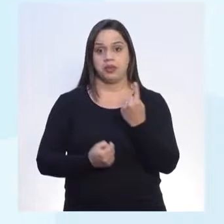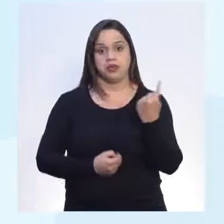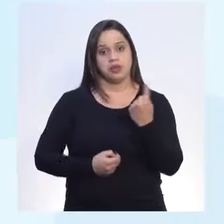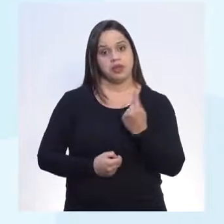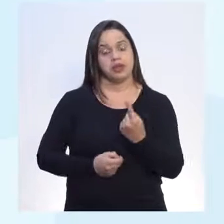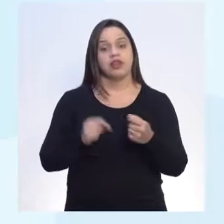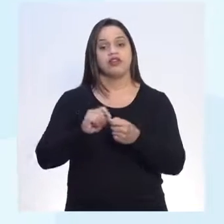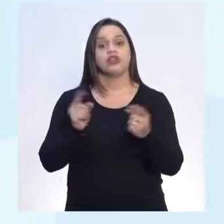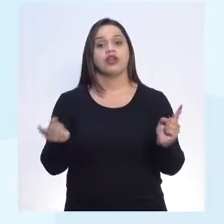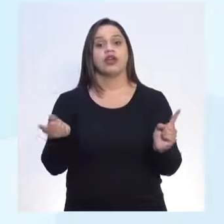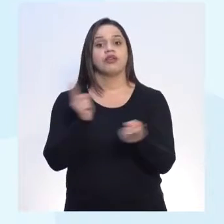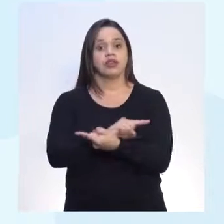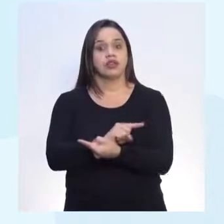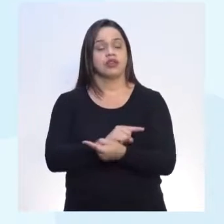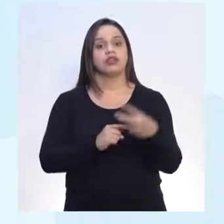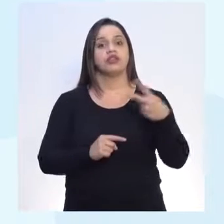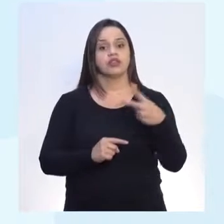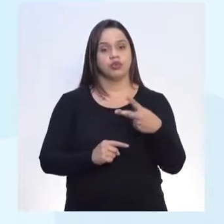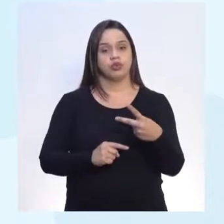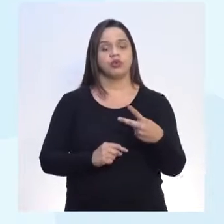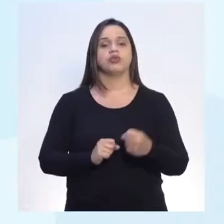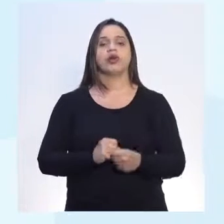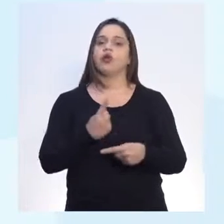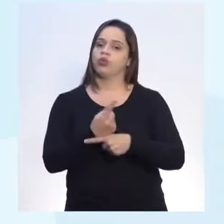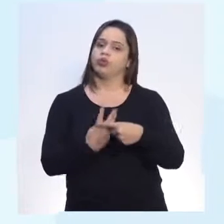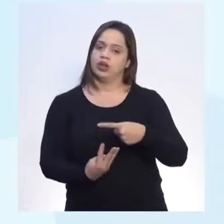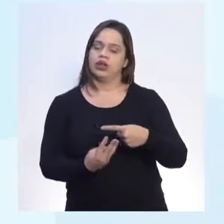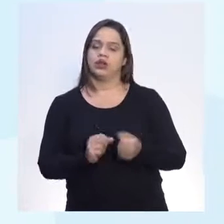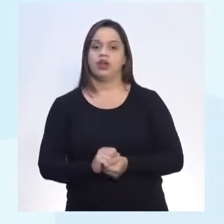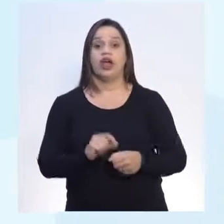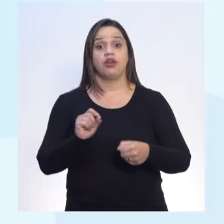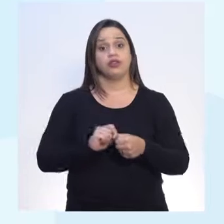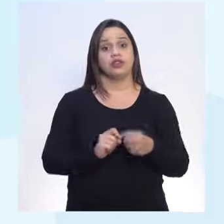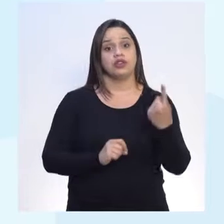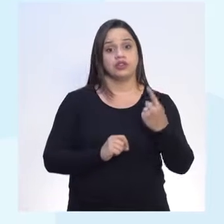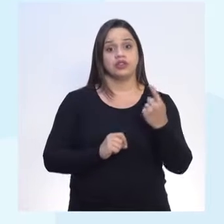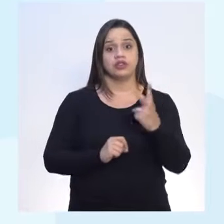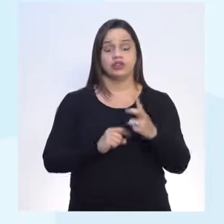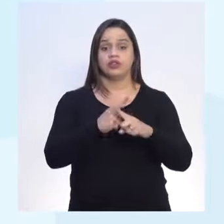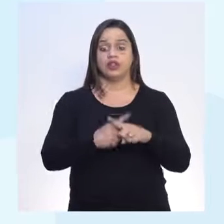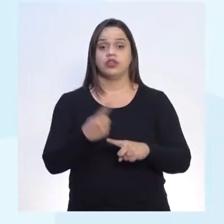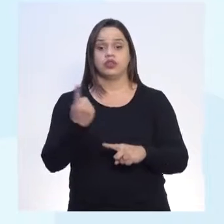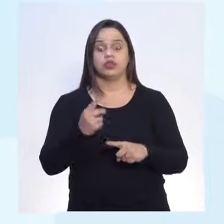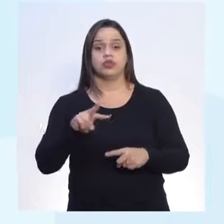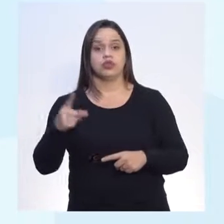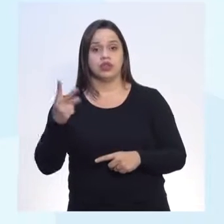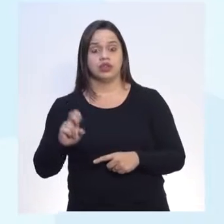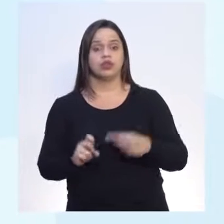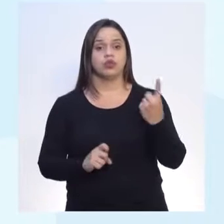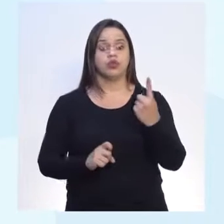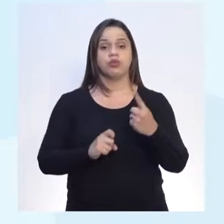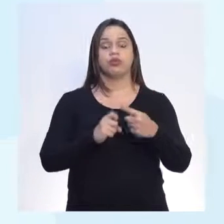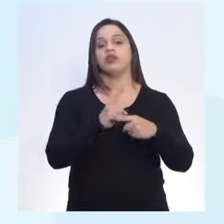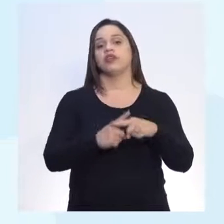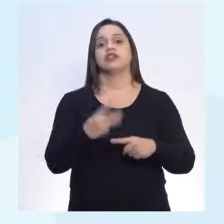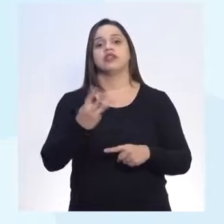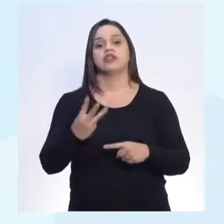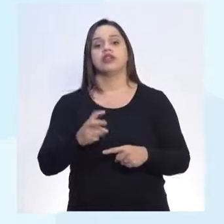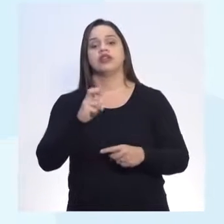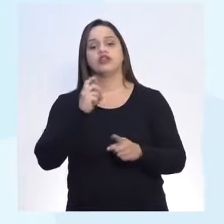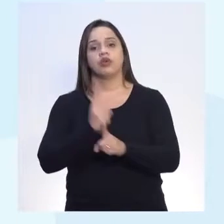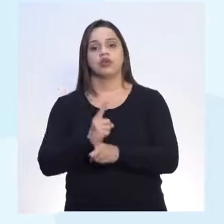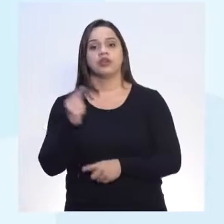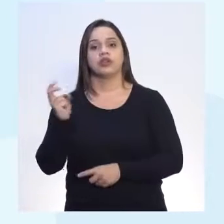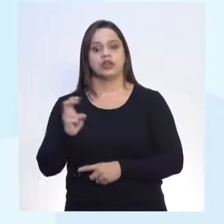fiz a inversão da segunda, 1/3, né? E aí eu fiz 15 vezes 1 dá 15, 1 vezes 3 dá 3 e achei 5 ali.